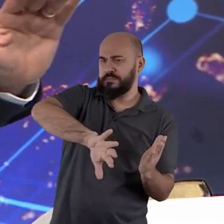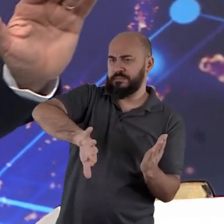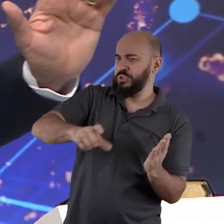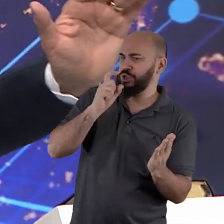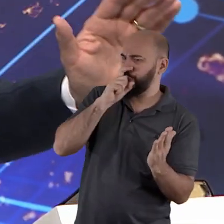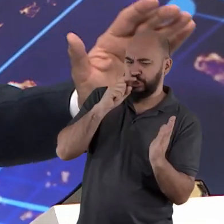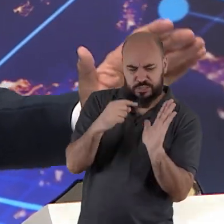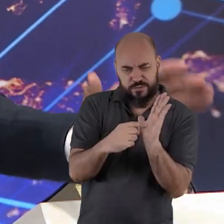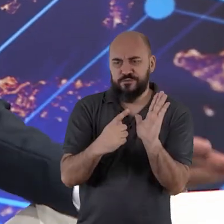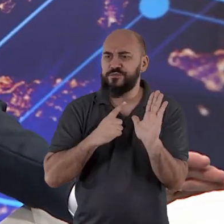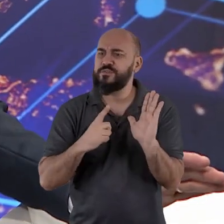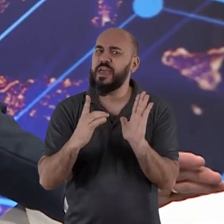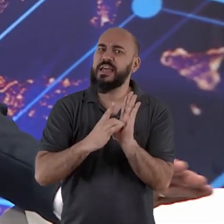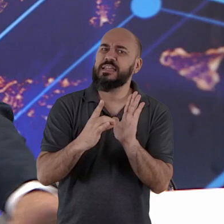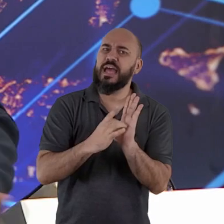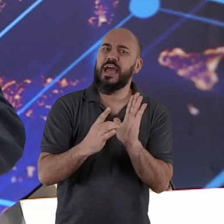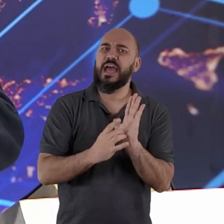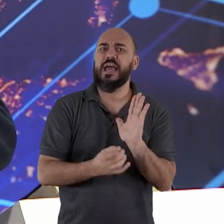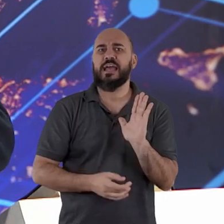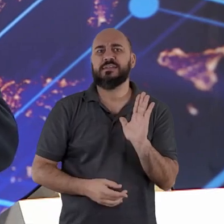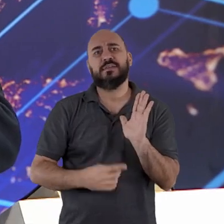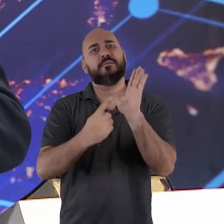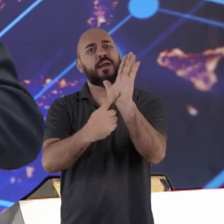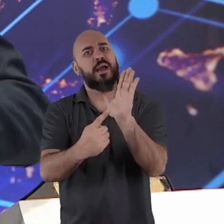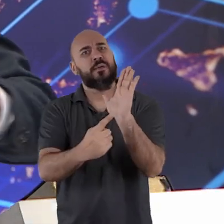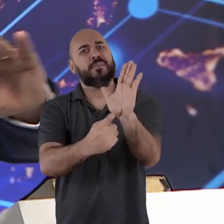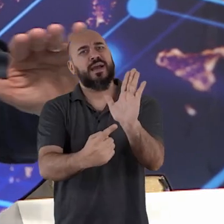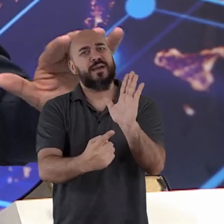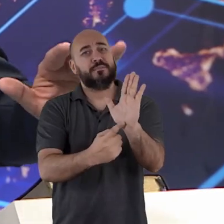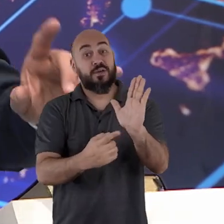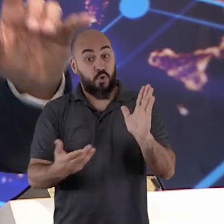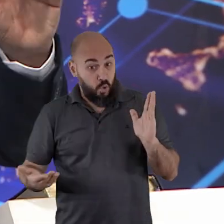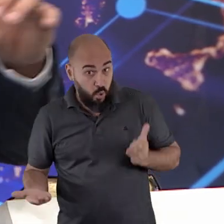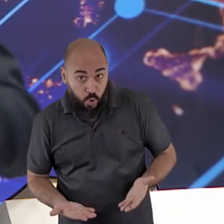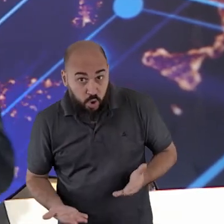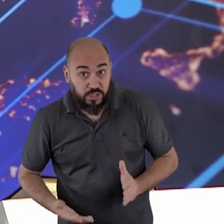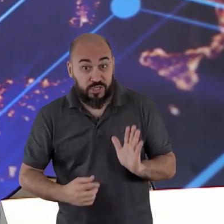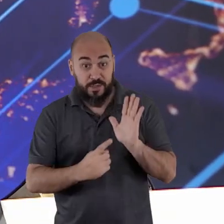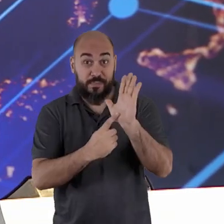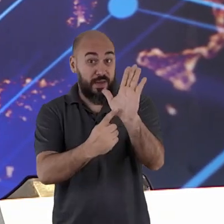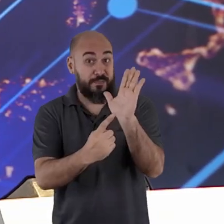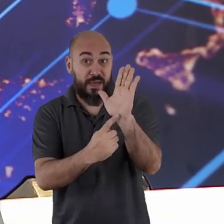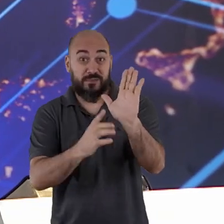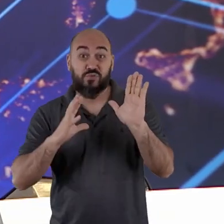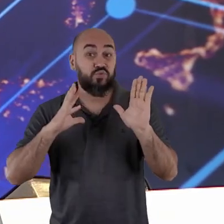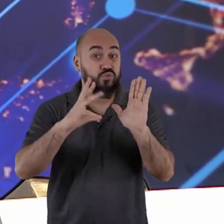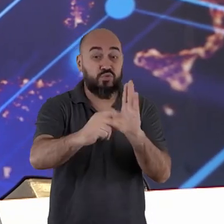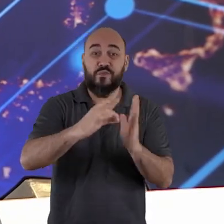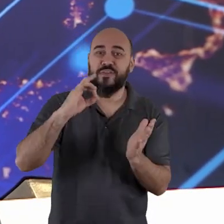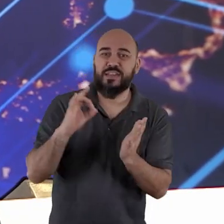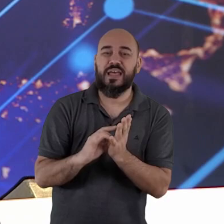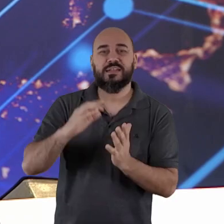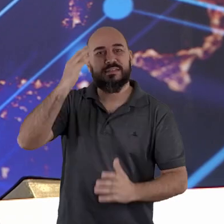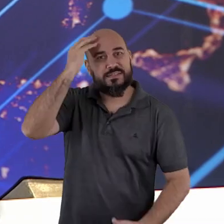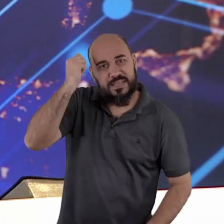não existe nada mais oculto, já não existe mais nenhuma profecia com previsão de tempo, porque em